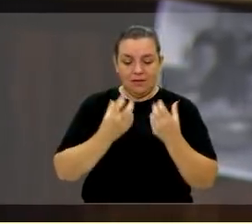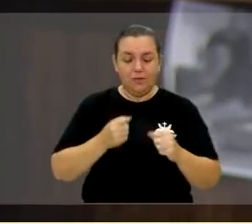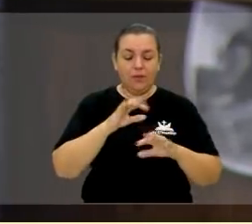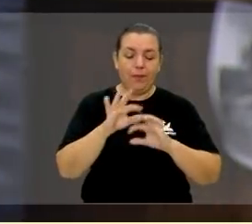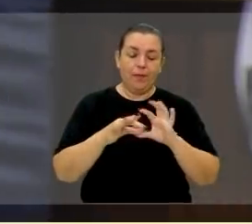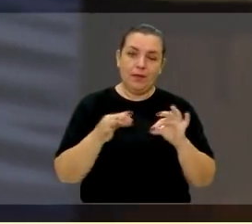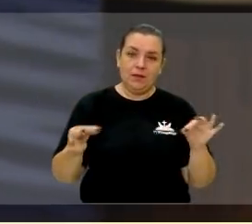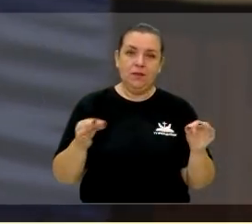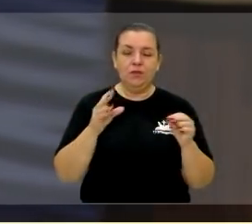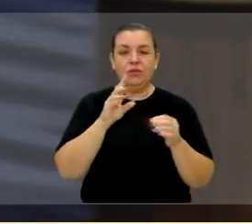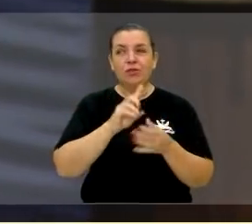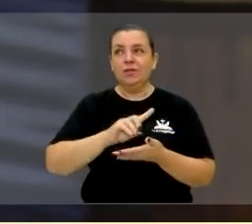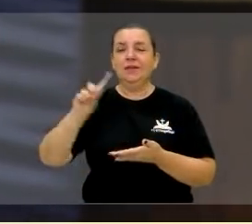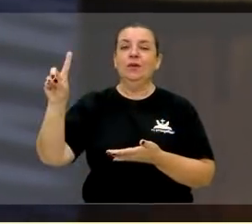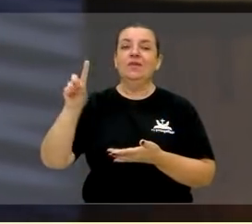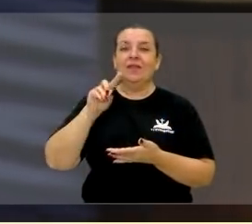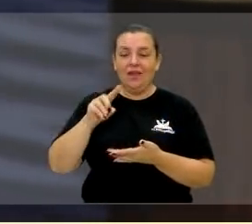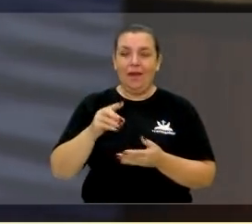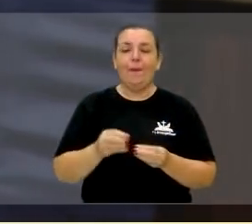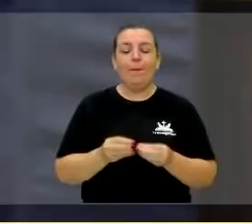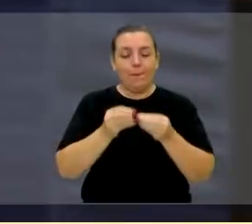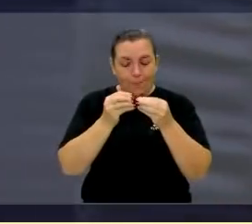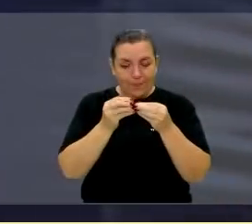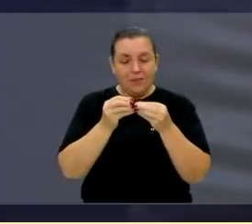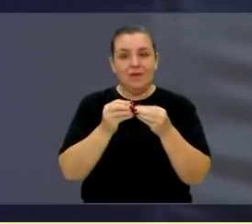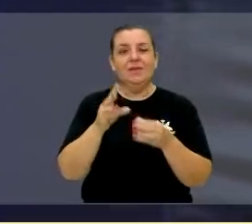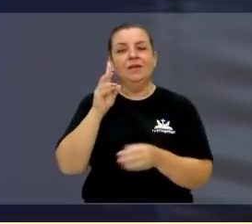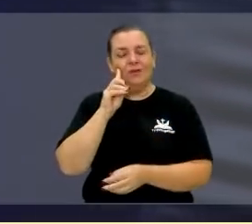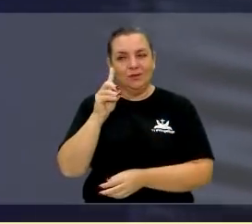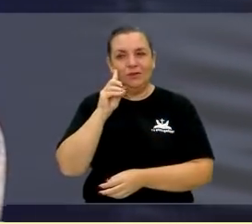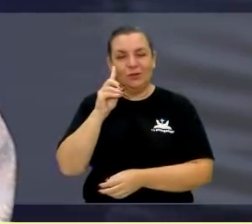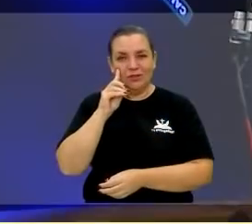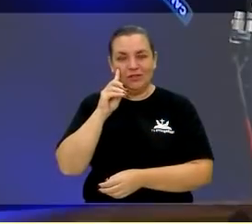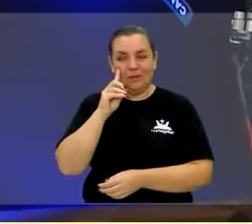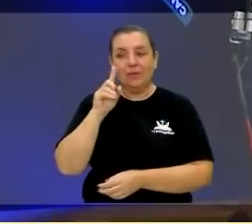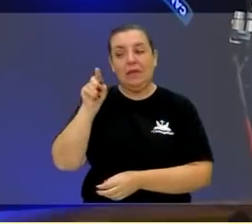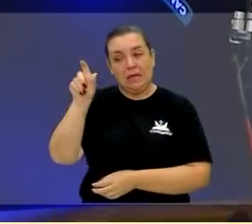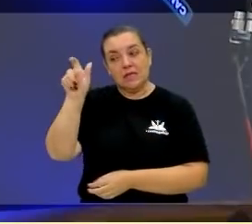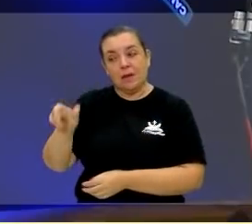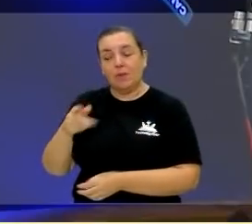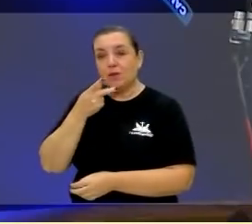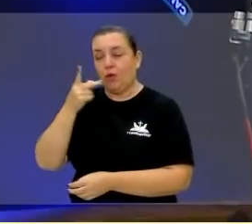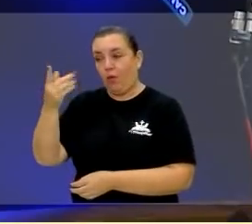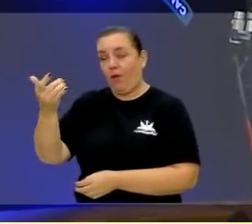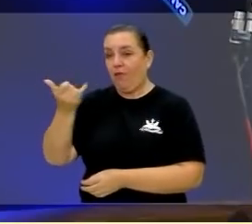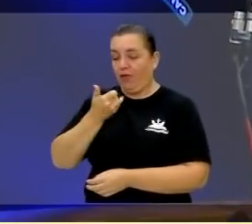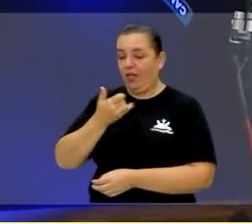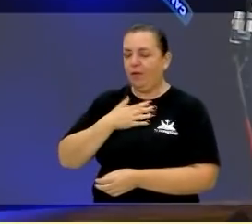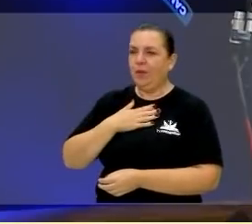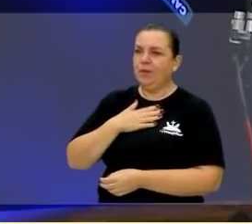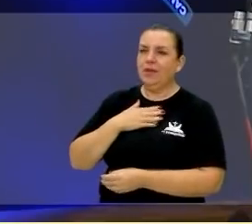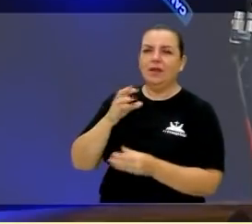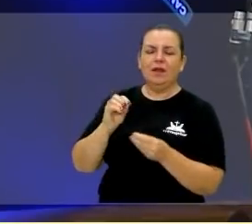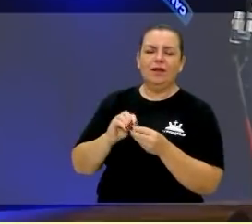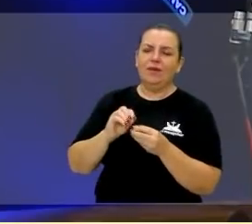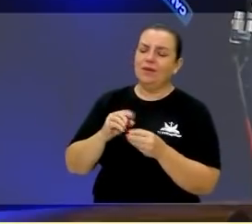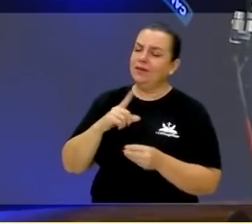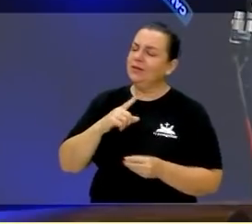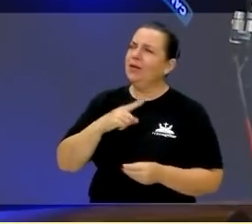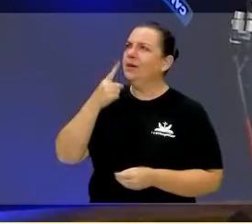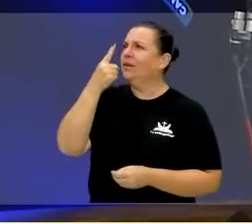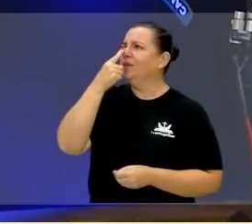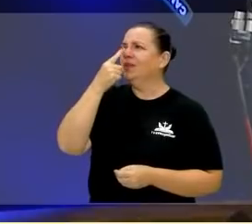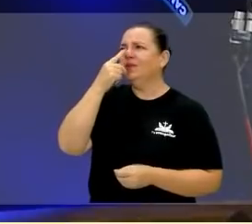Deus. E dizia: a missa diária, essa pessoa dizia para mim, está me fazendo ter uma intimidade